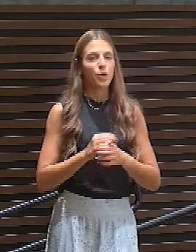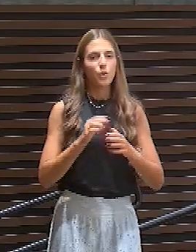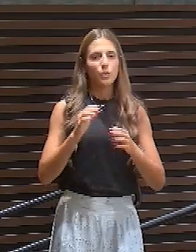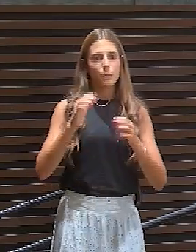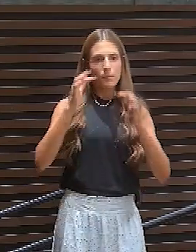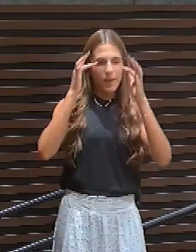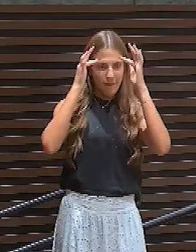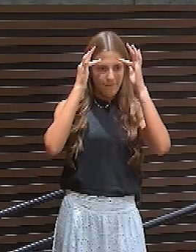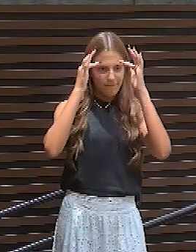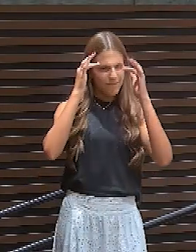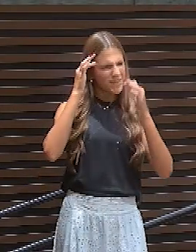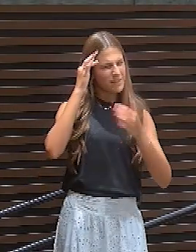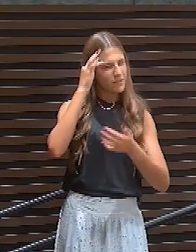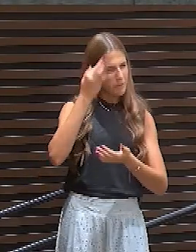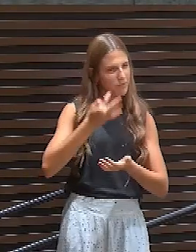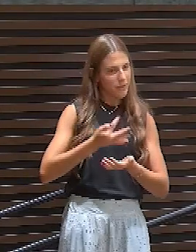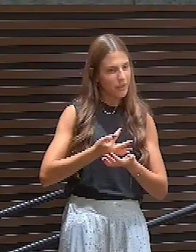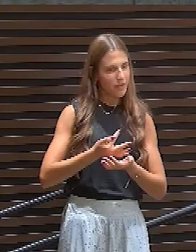Santo.